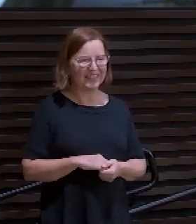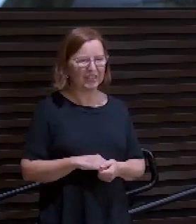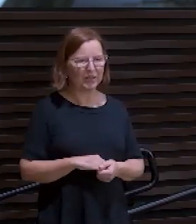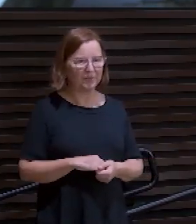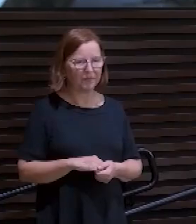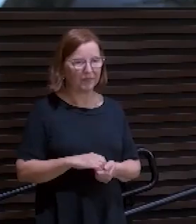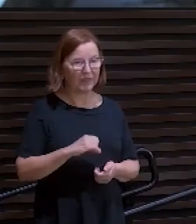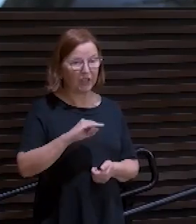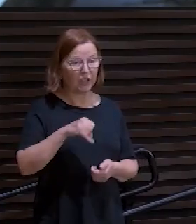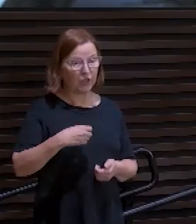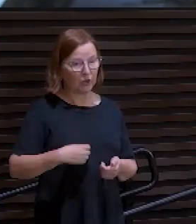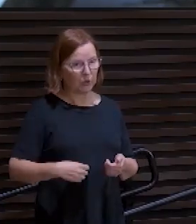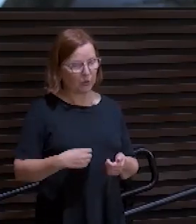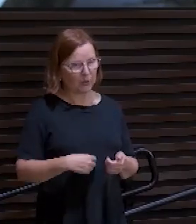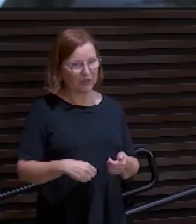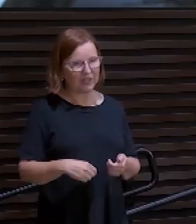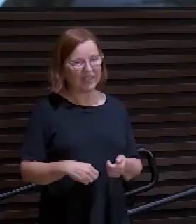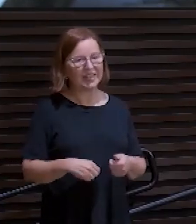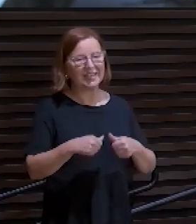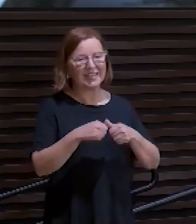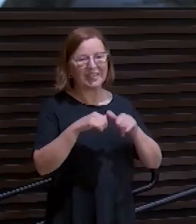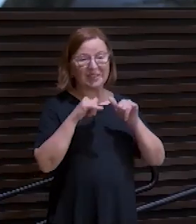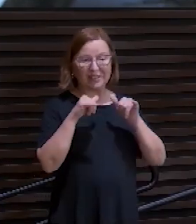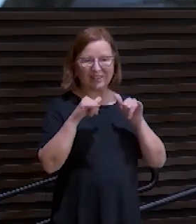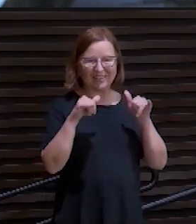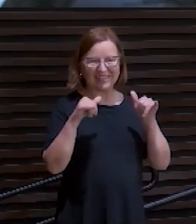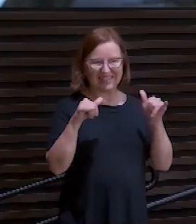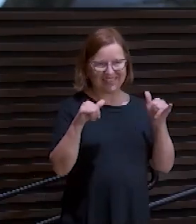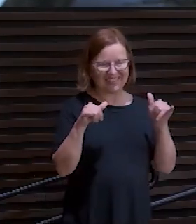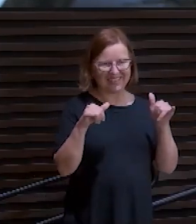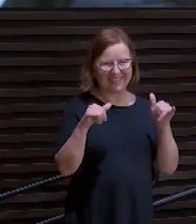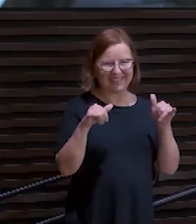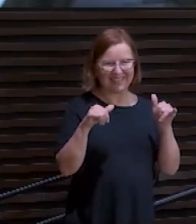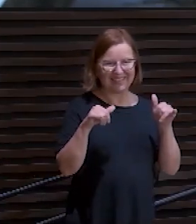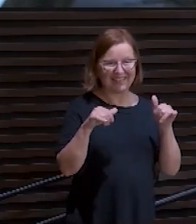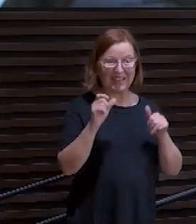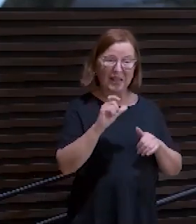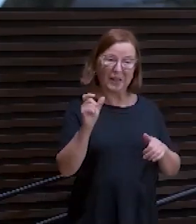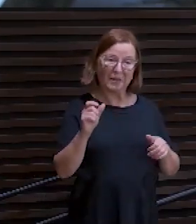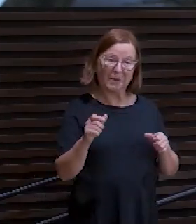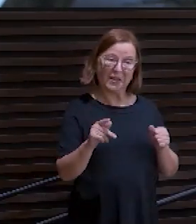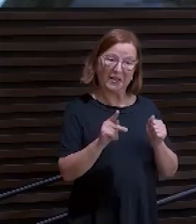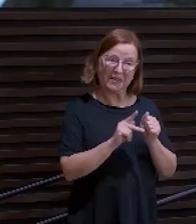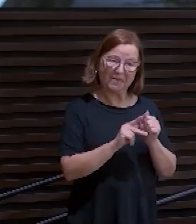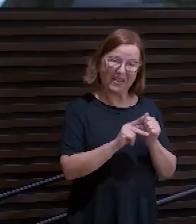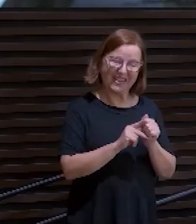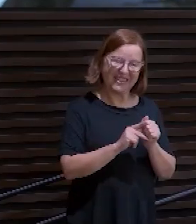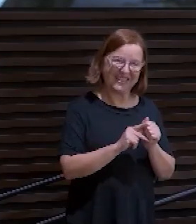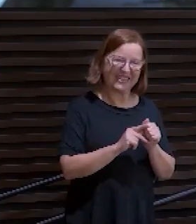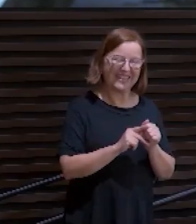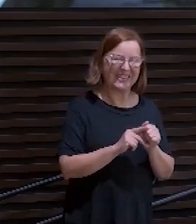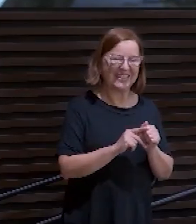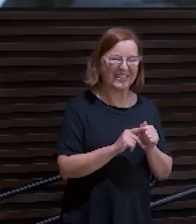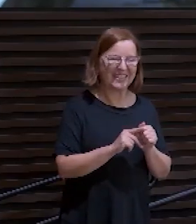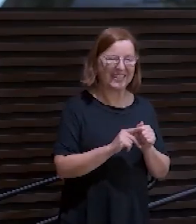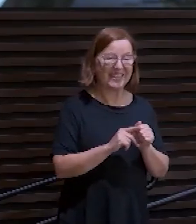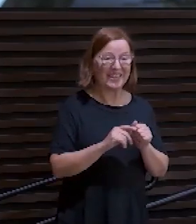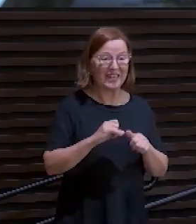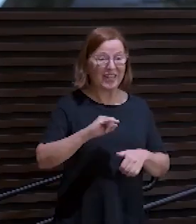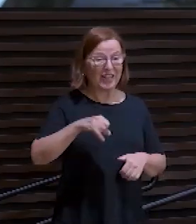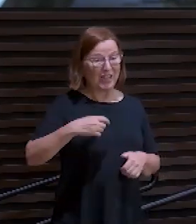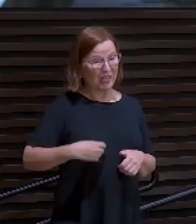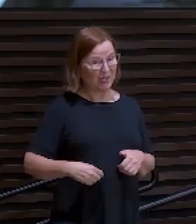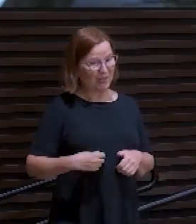José estava anunciando as palavras de Pedro. José estava anunciando as promessas de